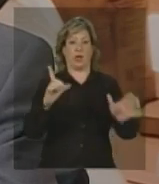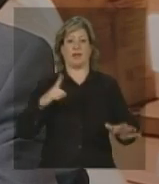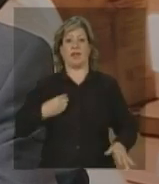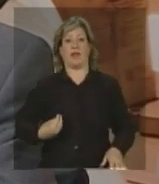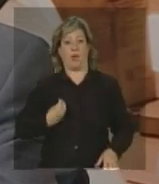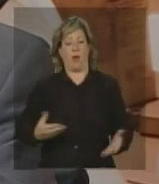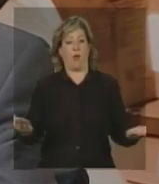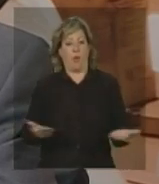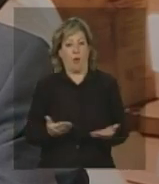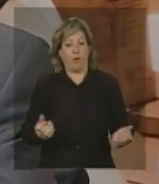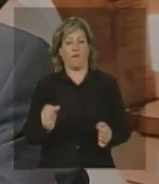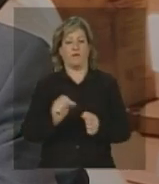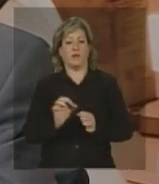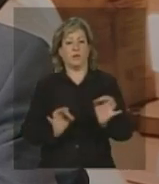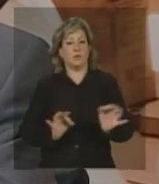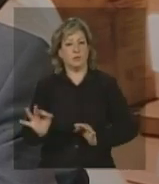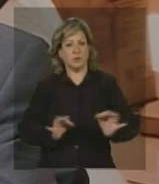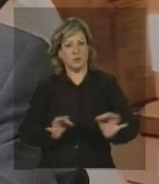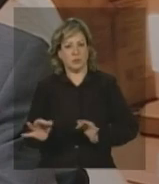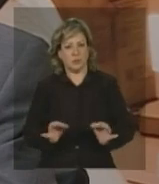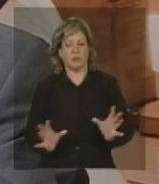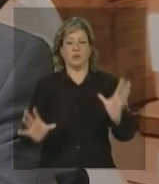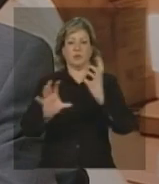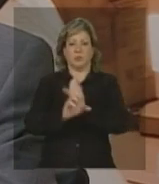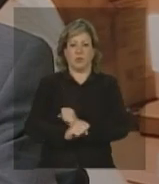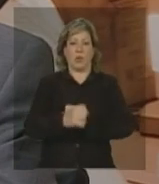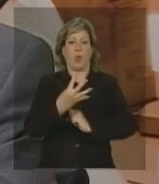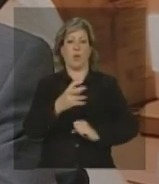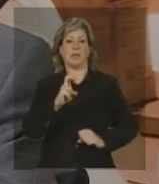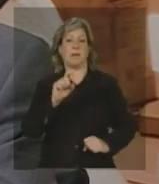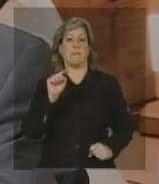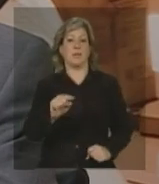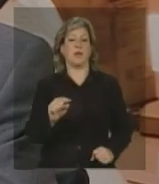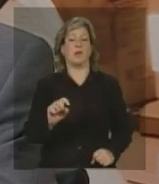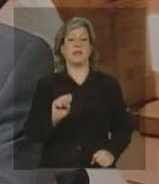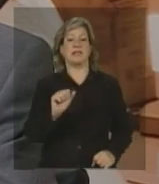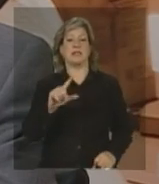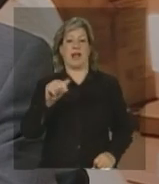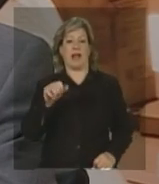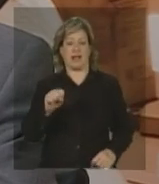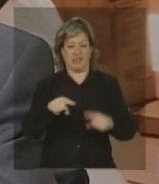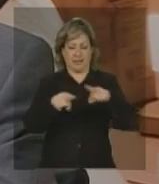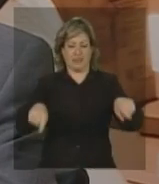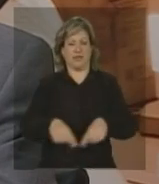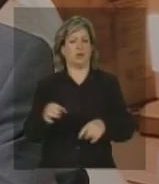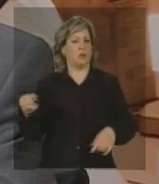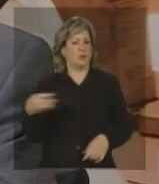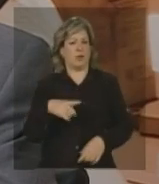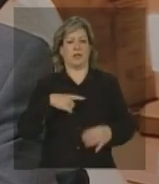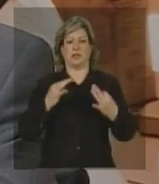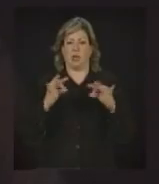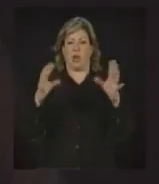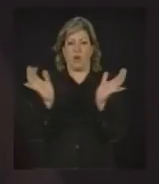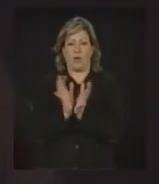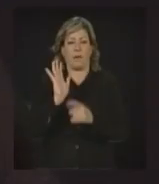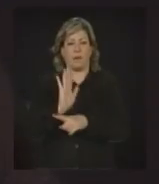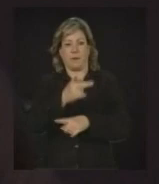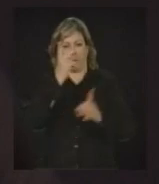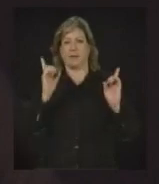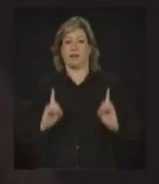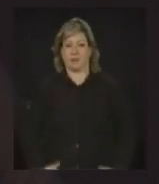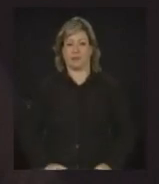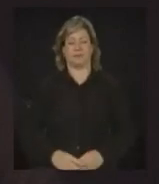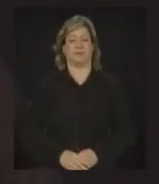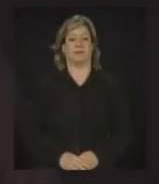hoje, perfazendo uma quantidade de 45 mil salas totalmente atualizadas. Mário, o que